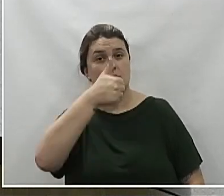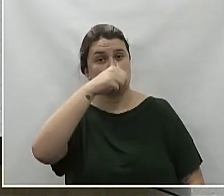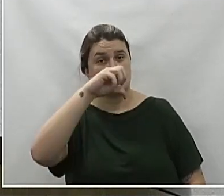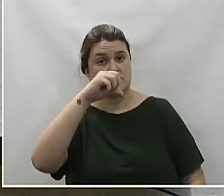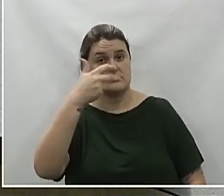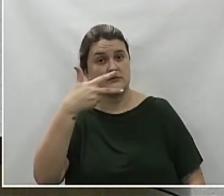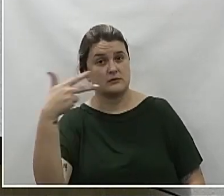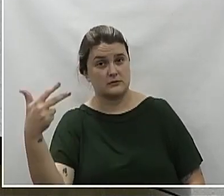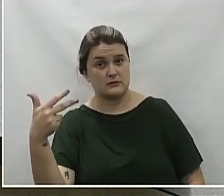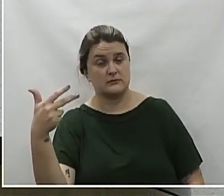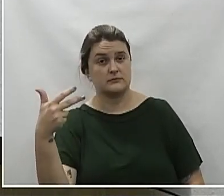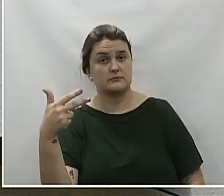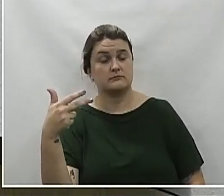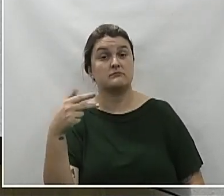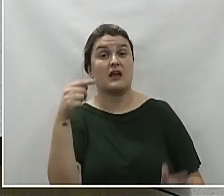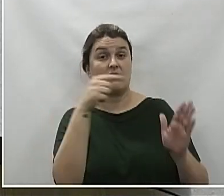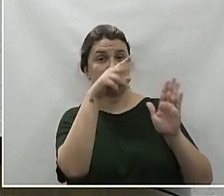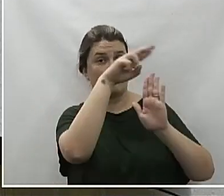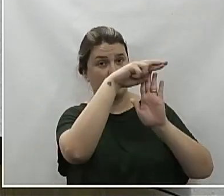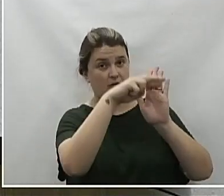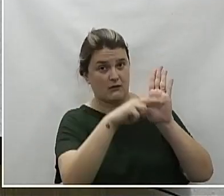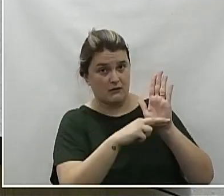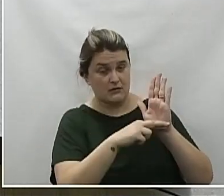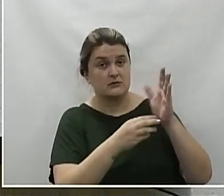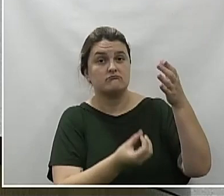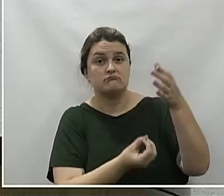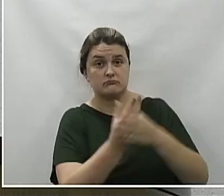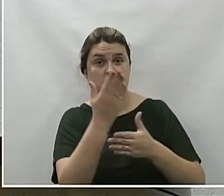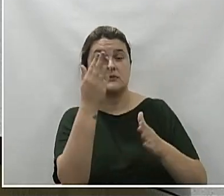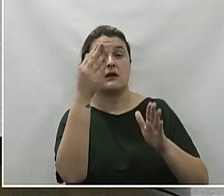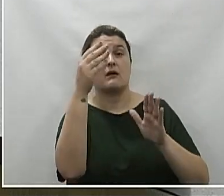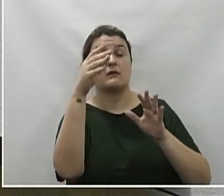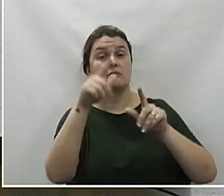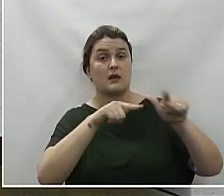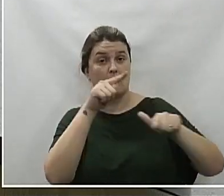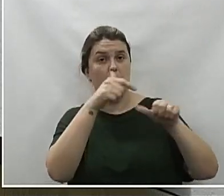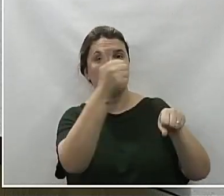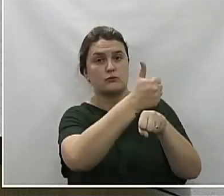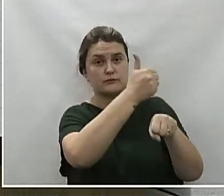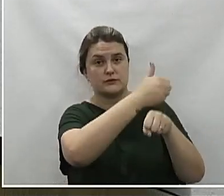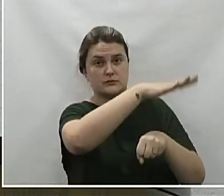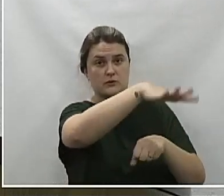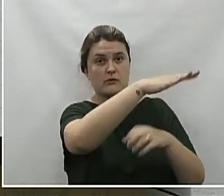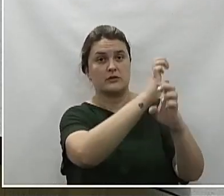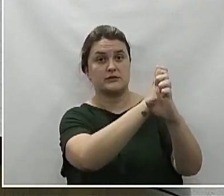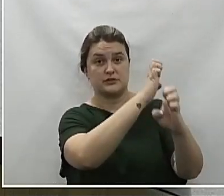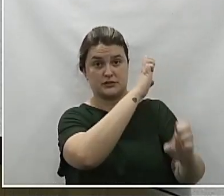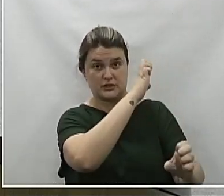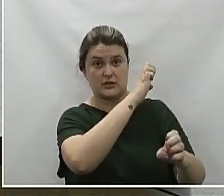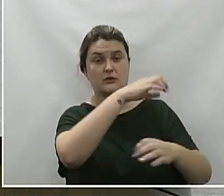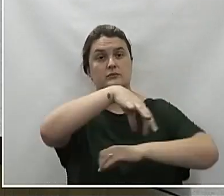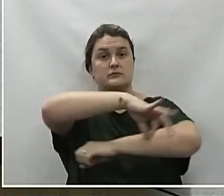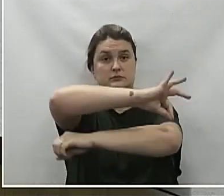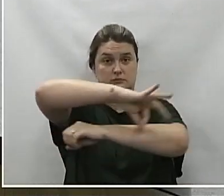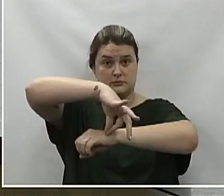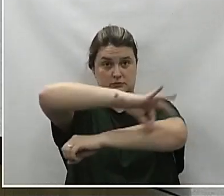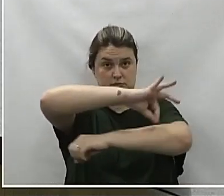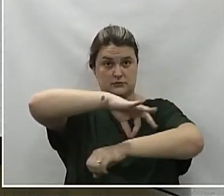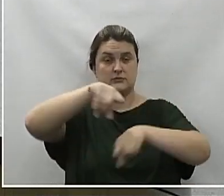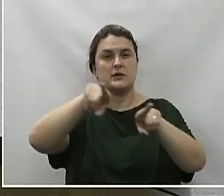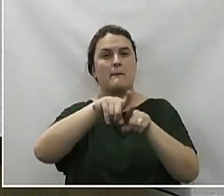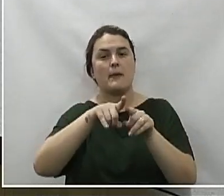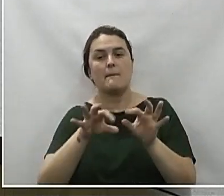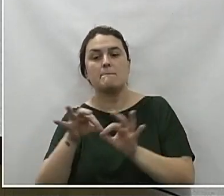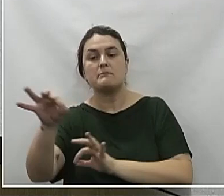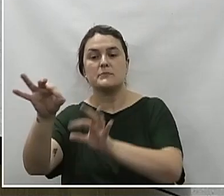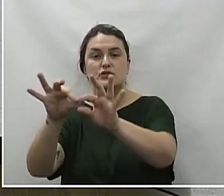1933 essa Norma passou a regular o exercício das profissões de engenheiro de arquiteto e de